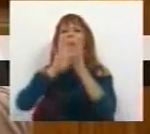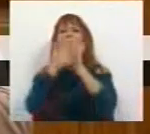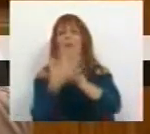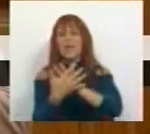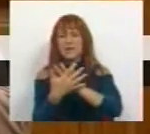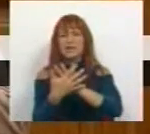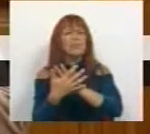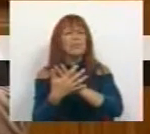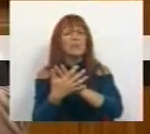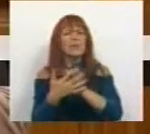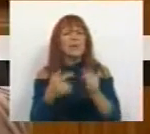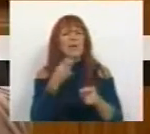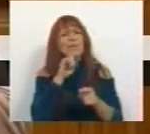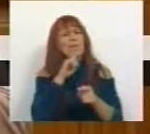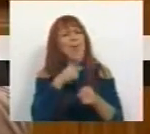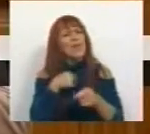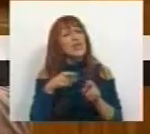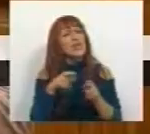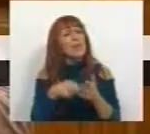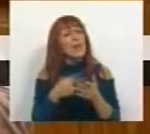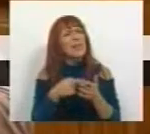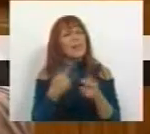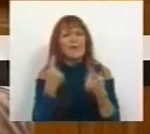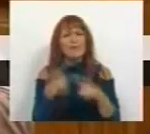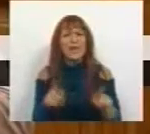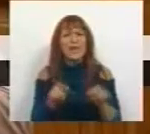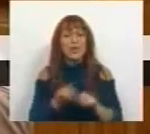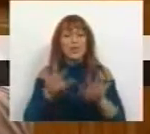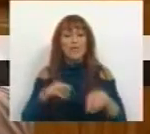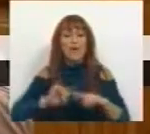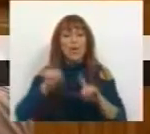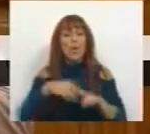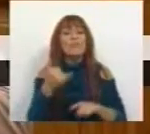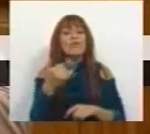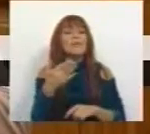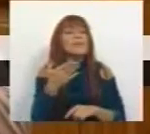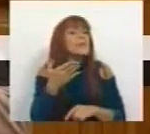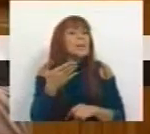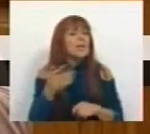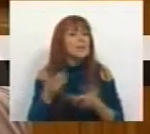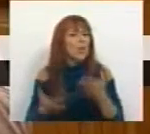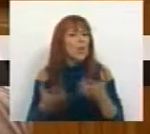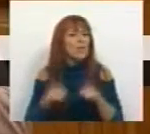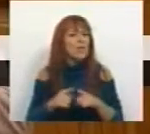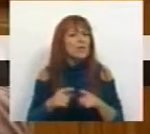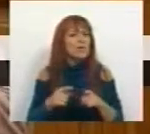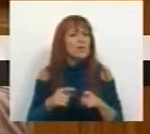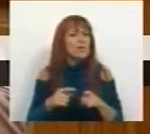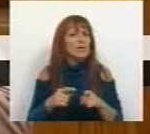reciclagem. O que é que talvez nós pudéssemos esperar de diferente no final de 2017 relativamente a